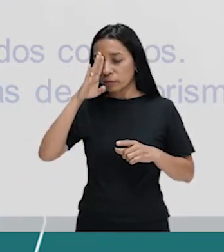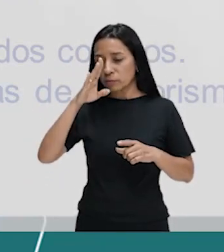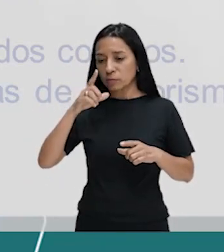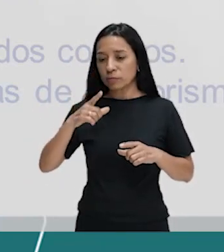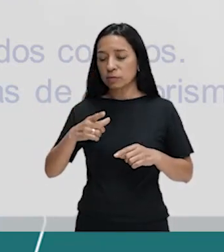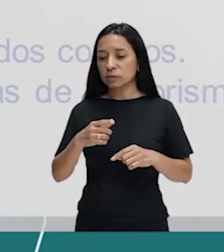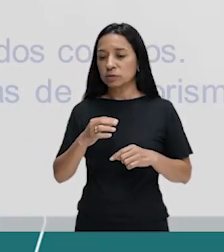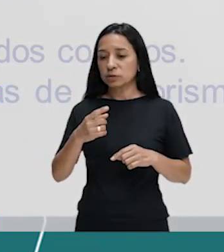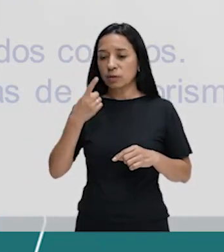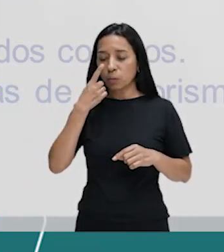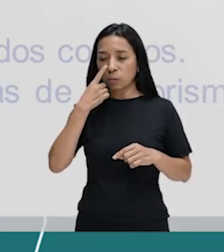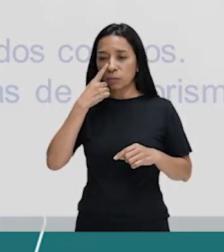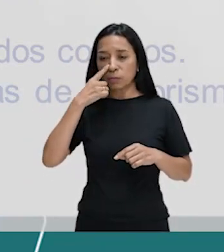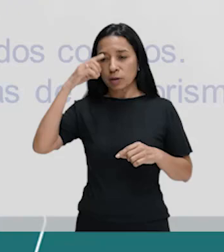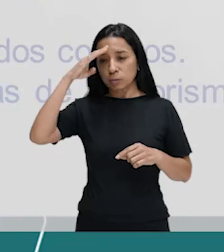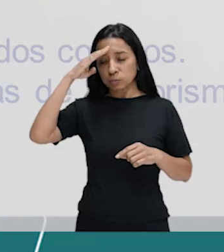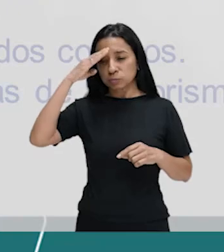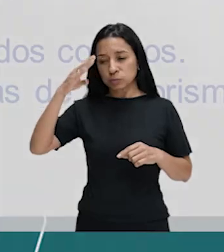tropas norte-americanas,